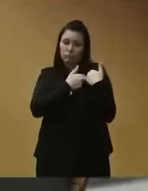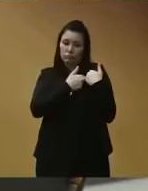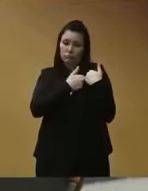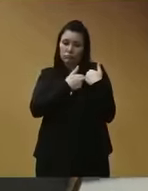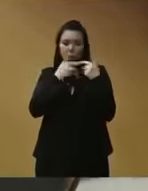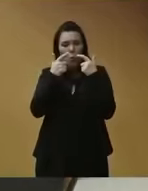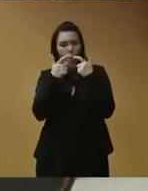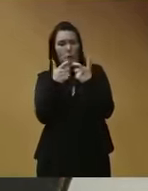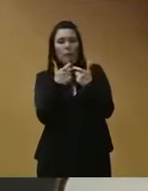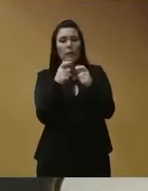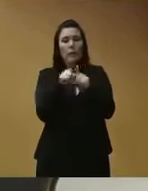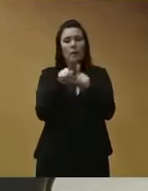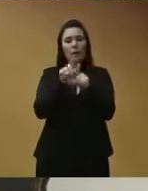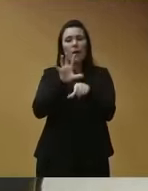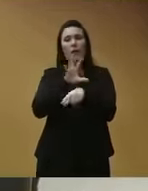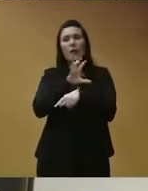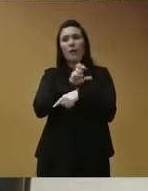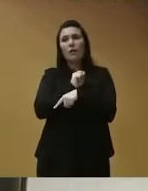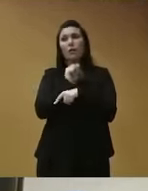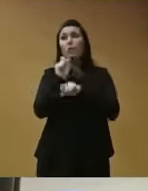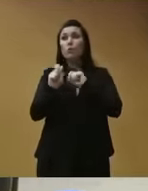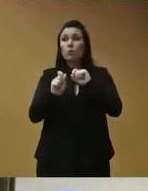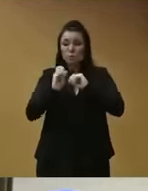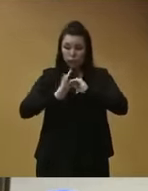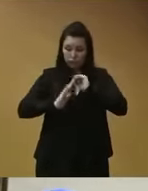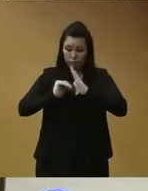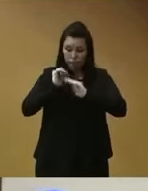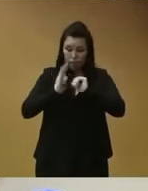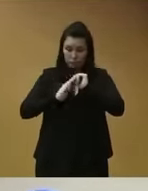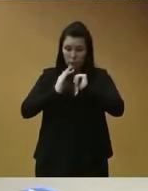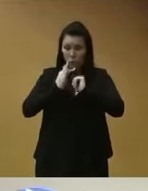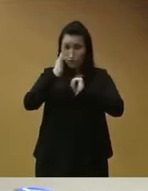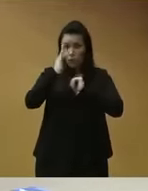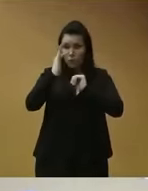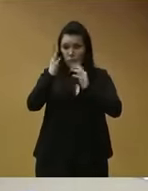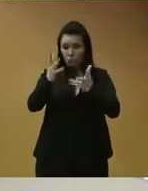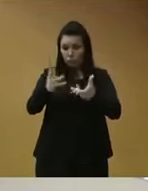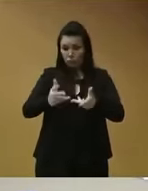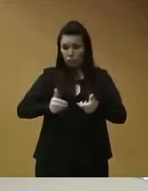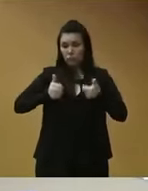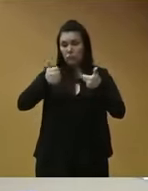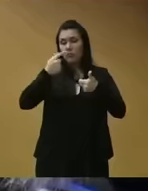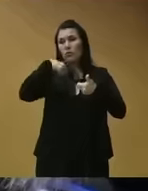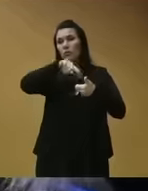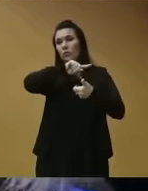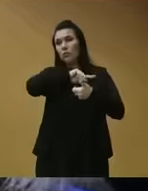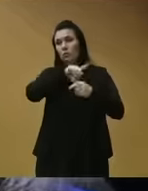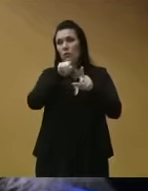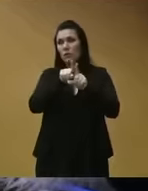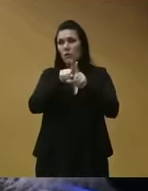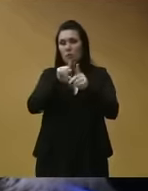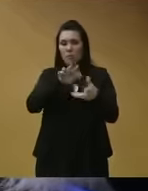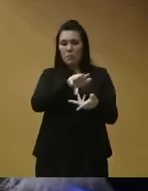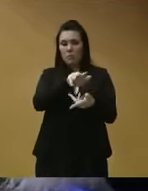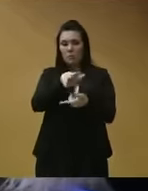compaixão, construindo um futuro brilhante para nós mesmos e para o